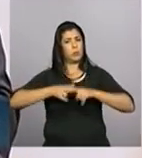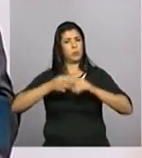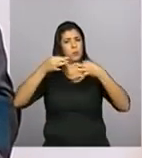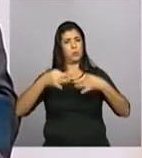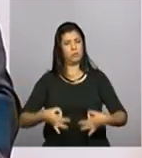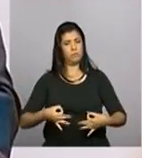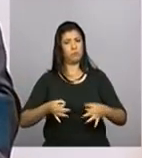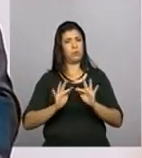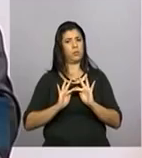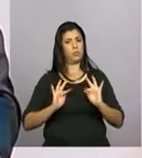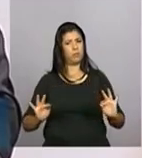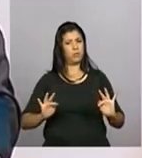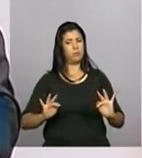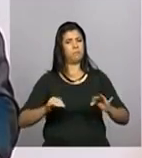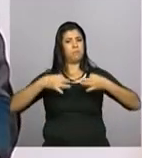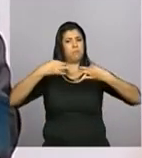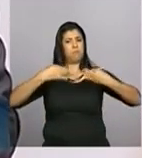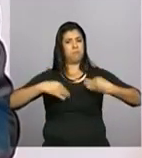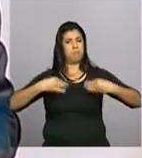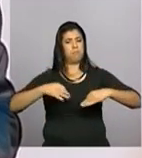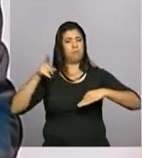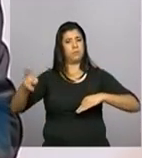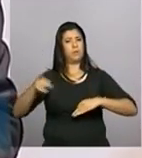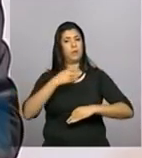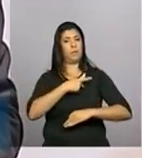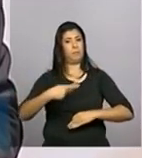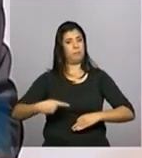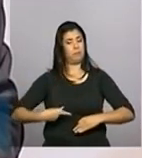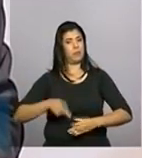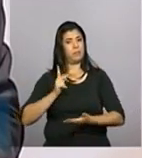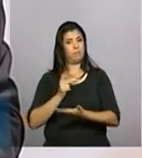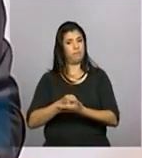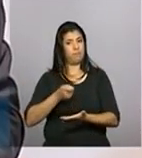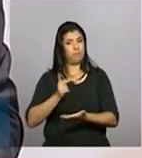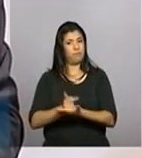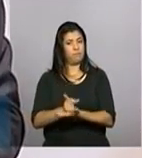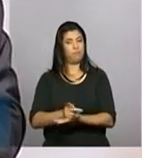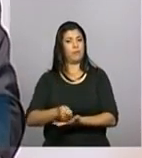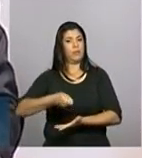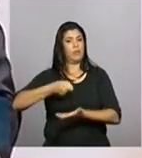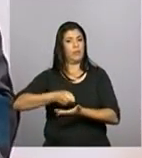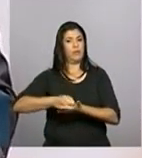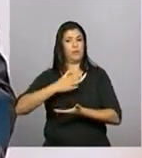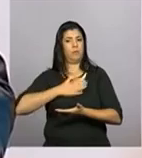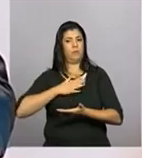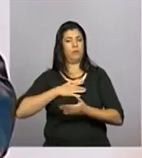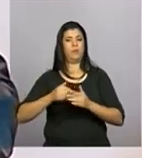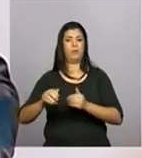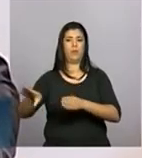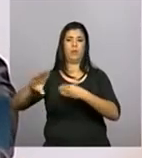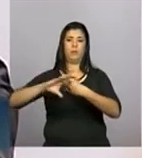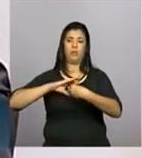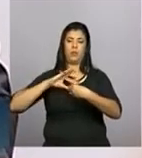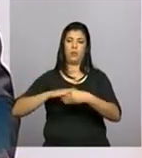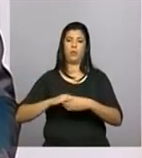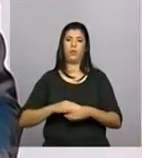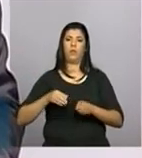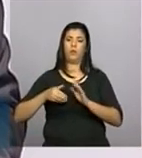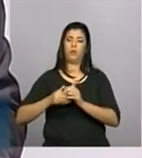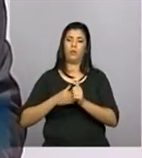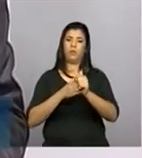honesta, proba, a presidenta sempre me cobrou e me orientou a conduzir o Ministério das